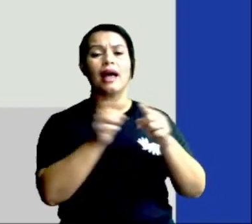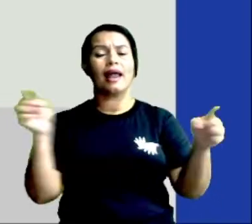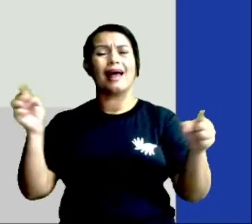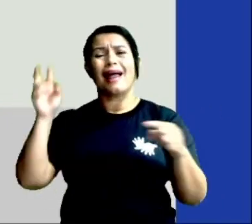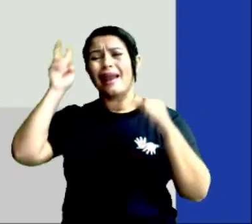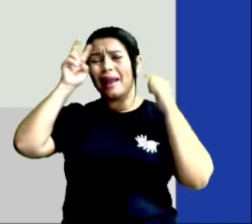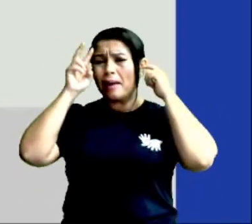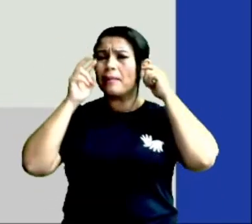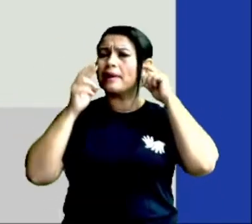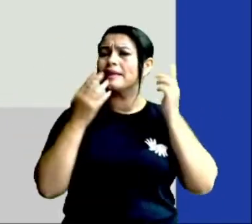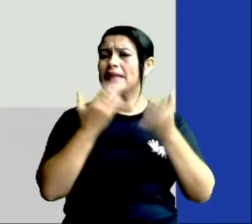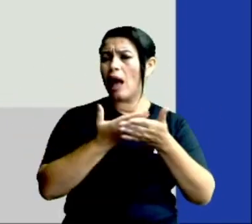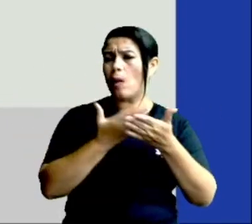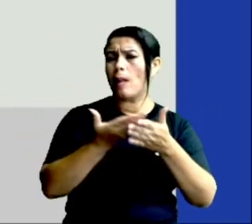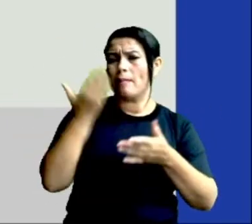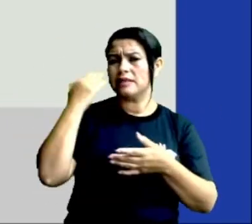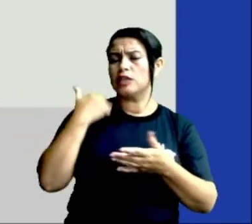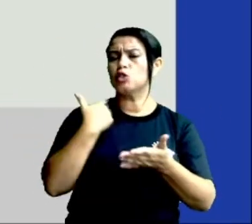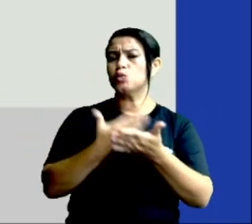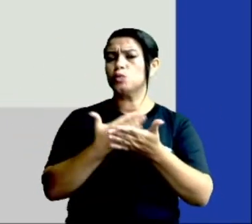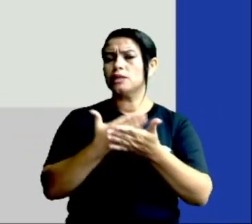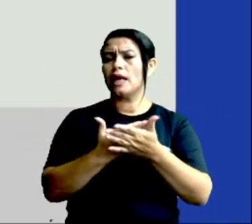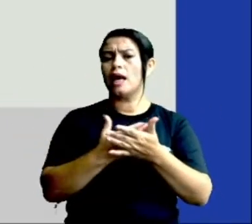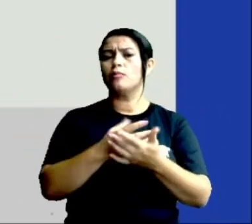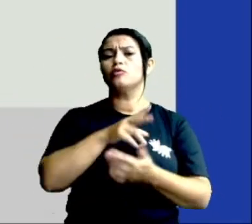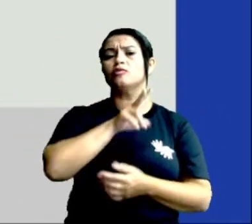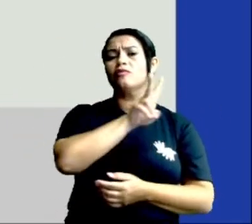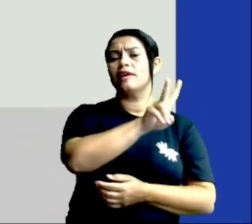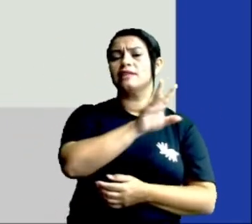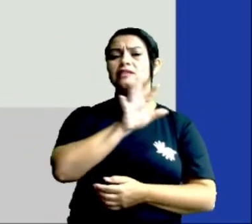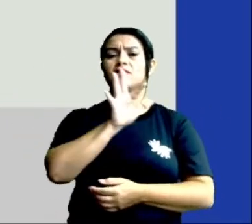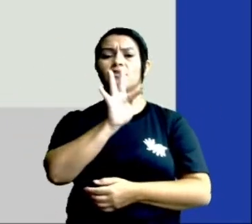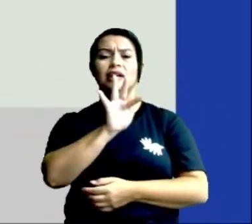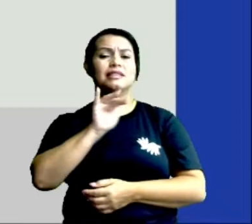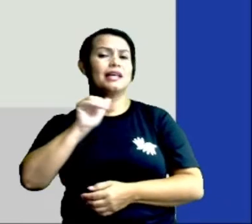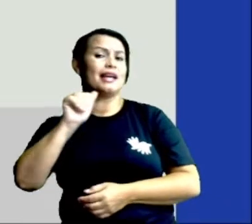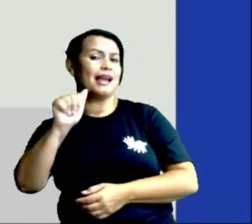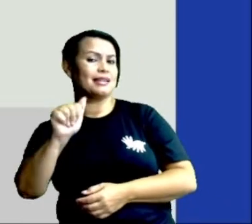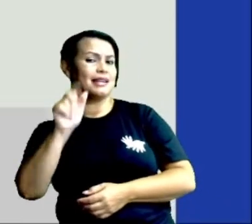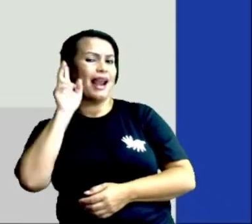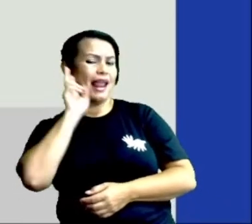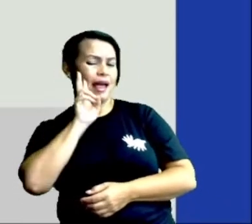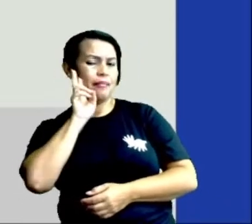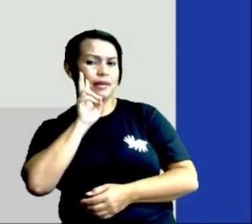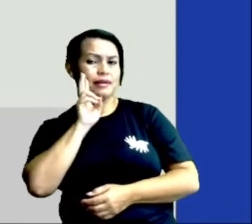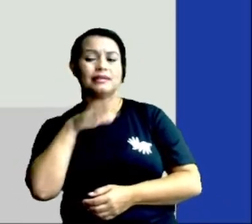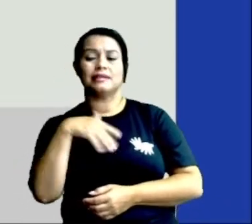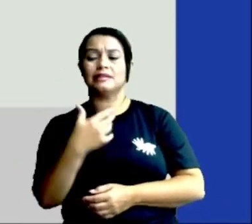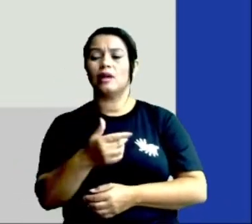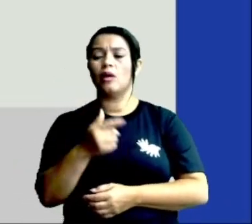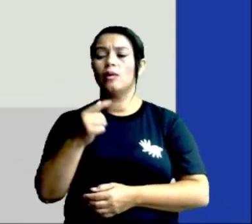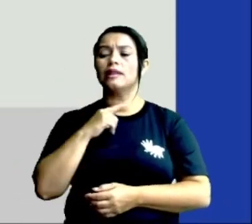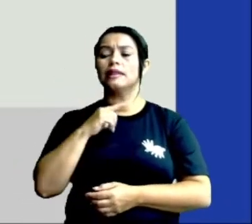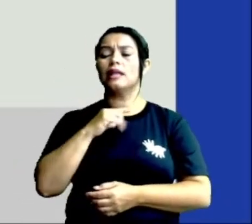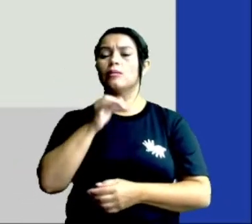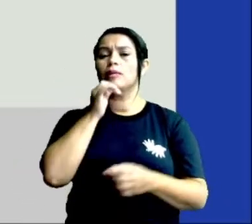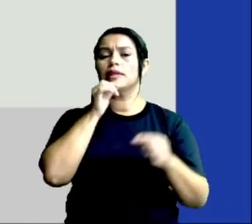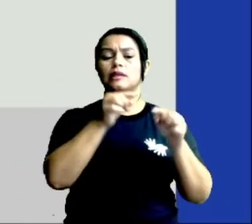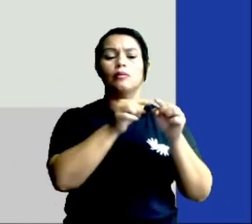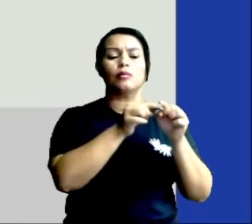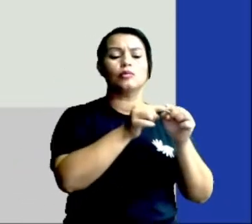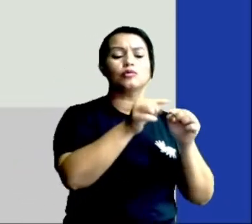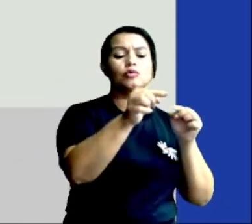passada aqui nós estudamos arestas, vértice e face? Pois bem, Os contornos de um cubo são